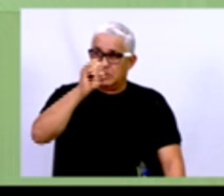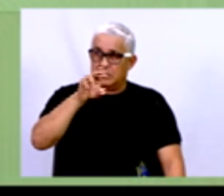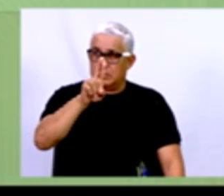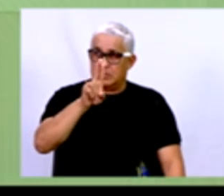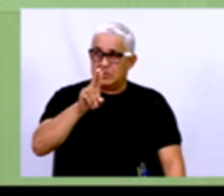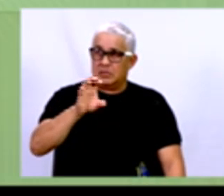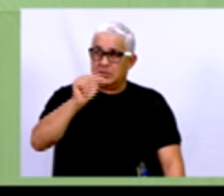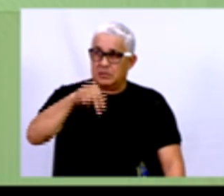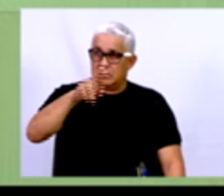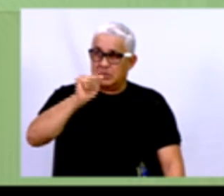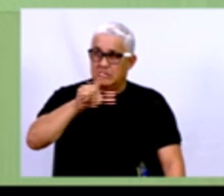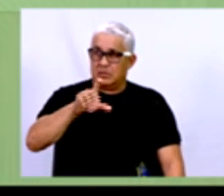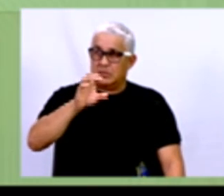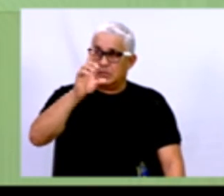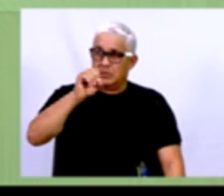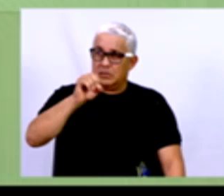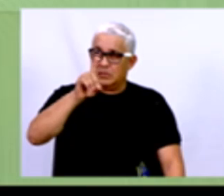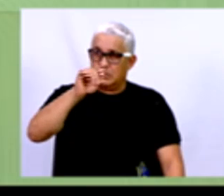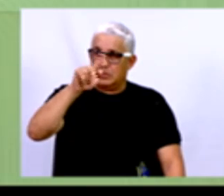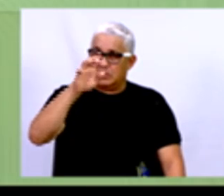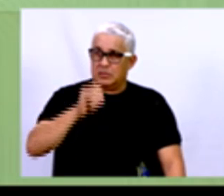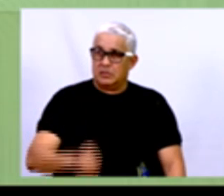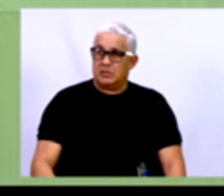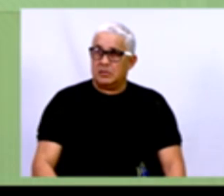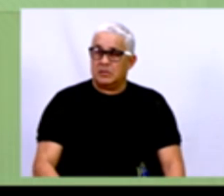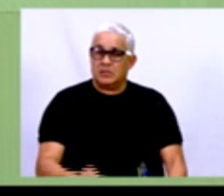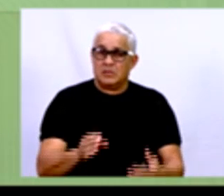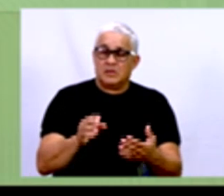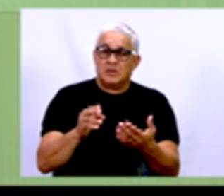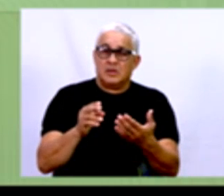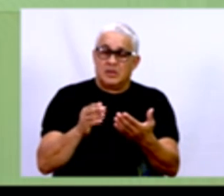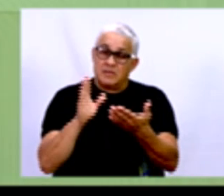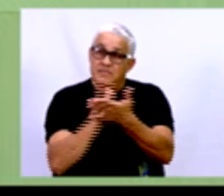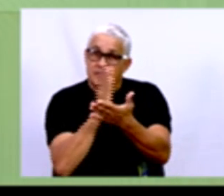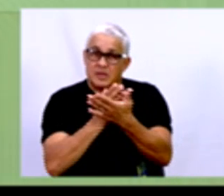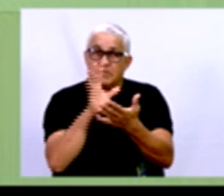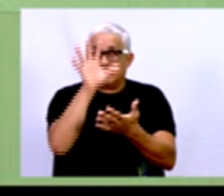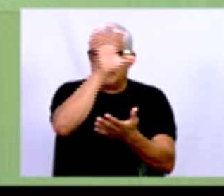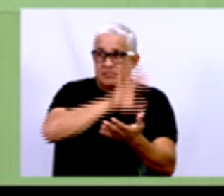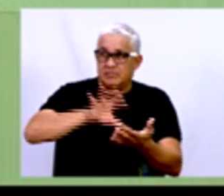revista, Economia e Finanças. Quem é o emissor